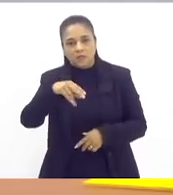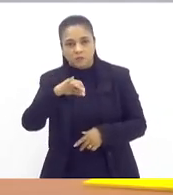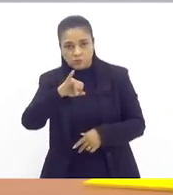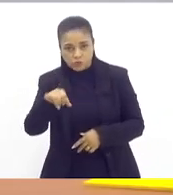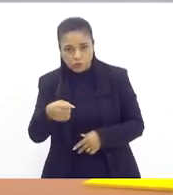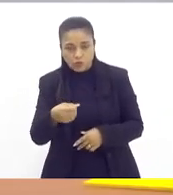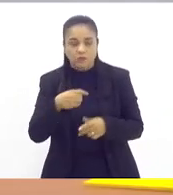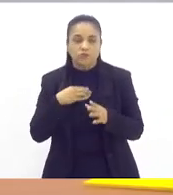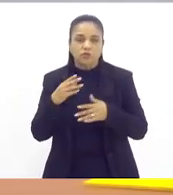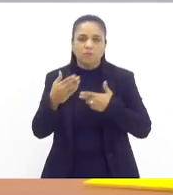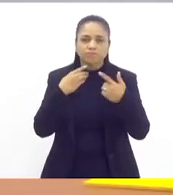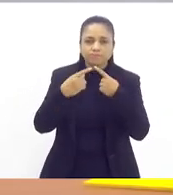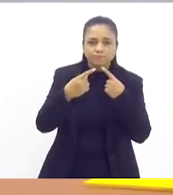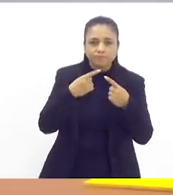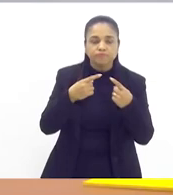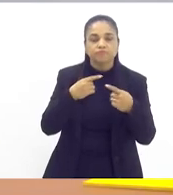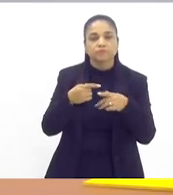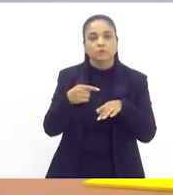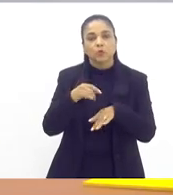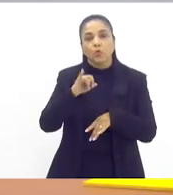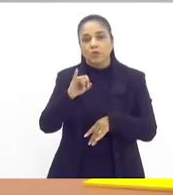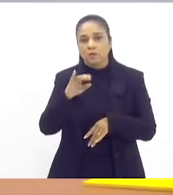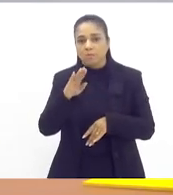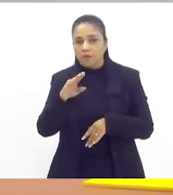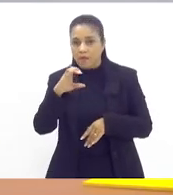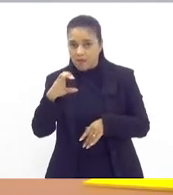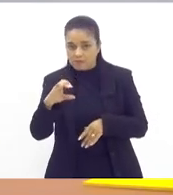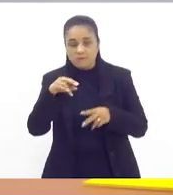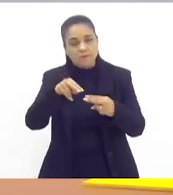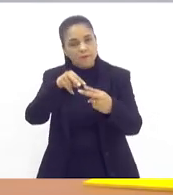contencioso judicial relativo ao IBS ser totalmente